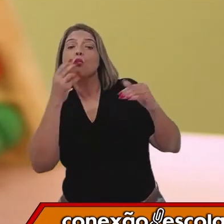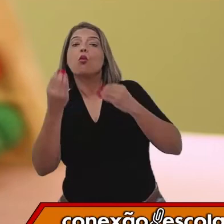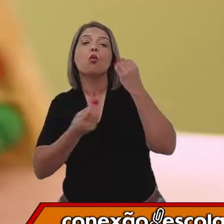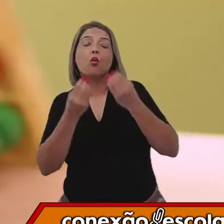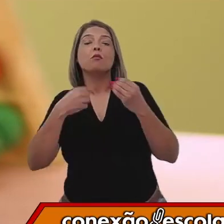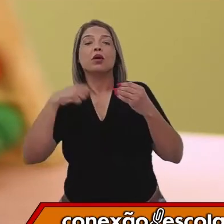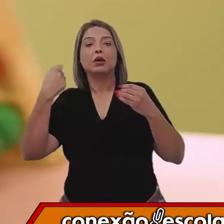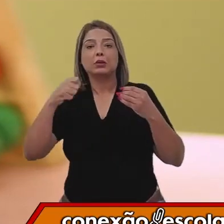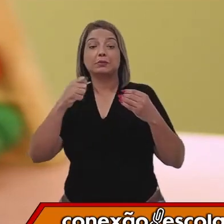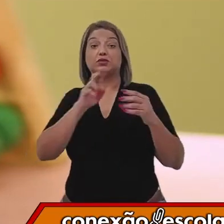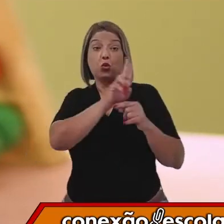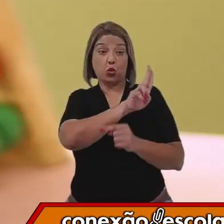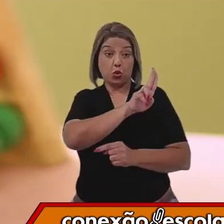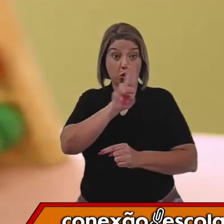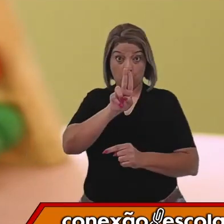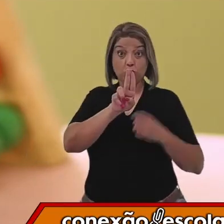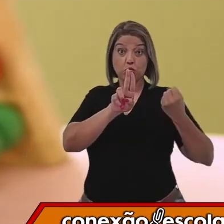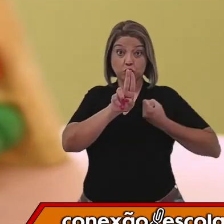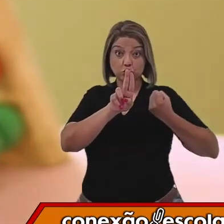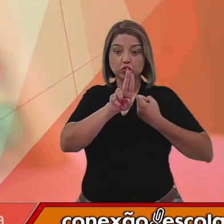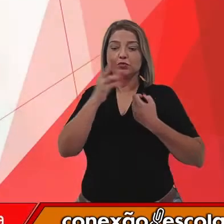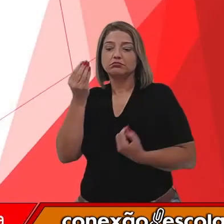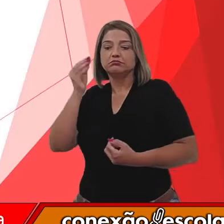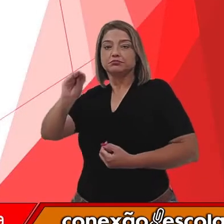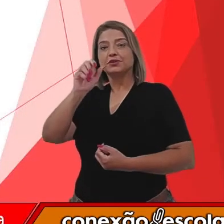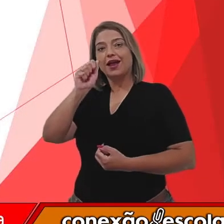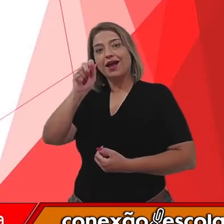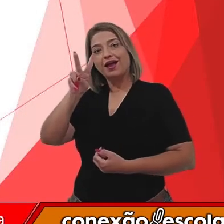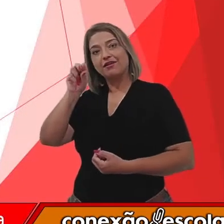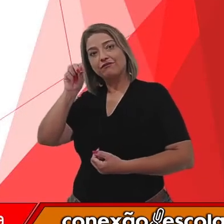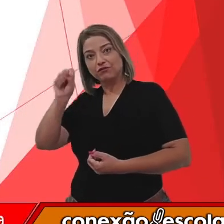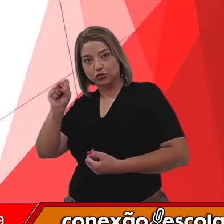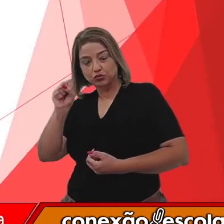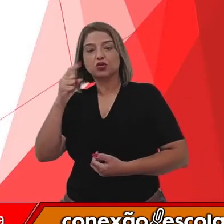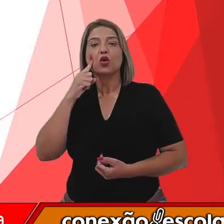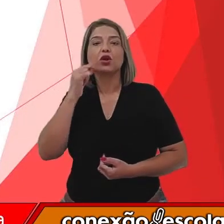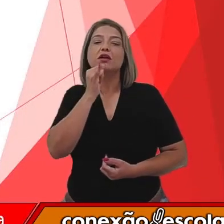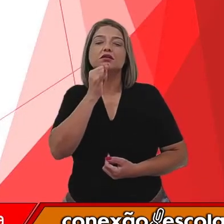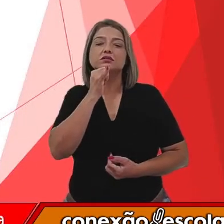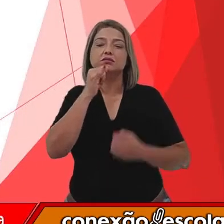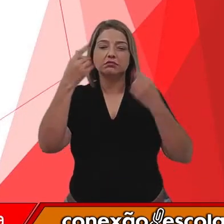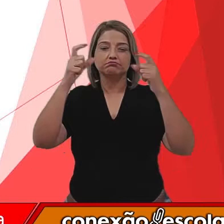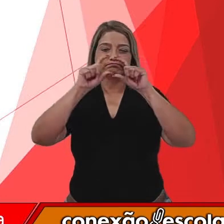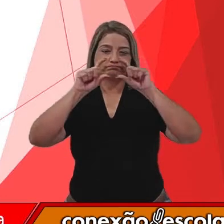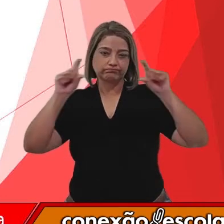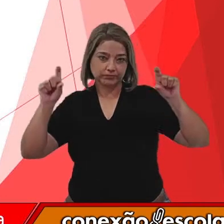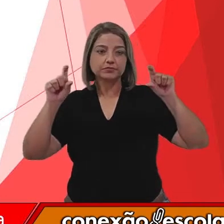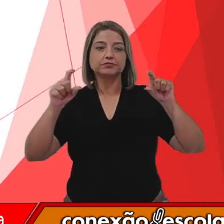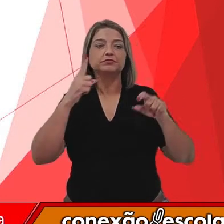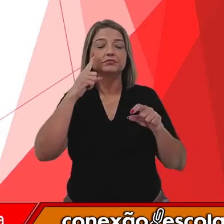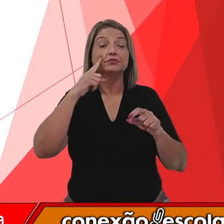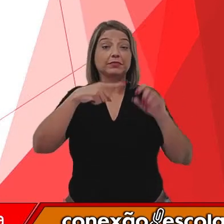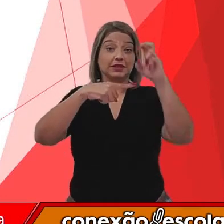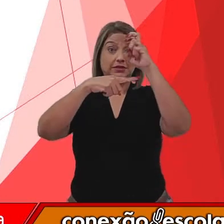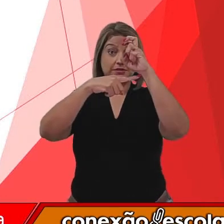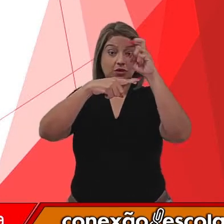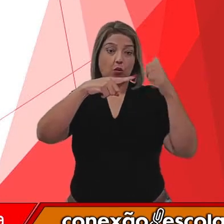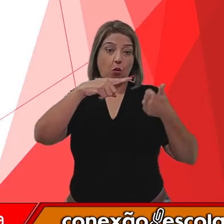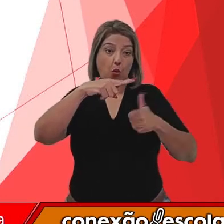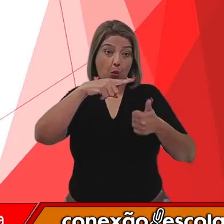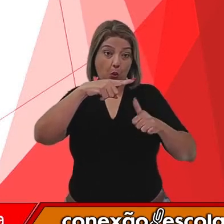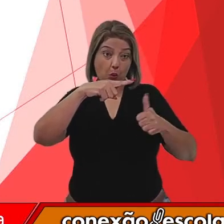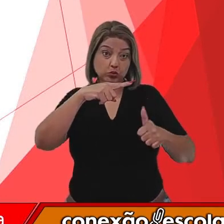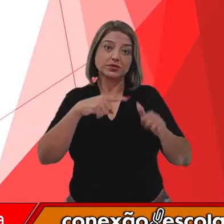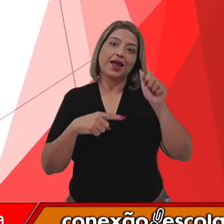acrescentar a palavra avos. Observe só aí nos nossos últimos exemplos. 5,